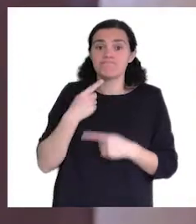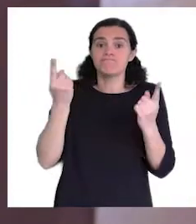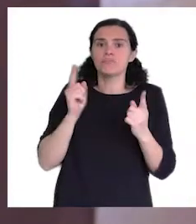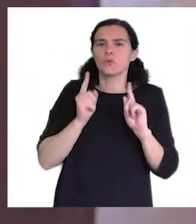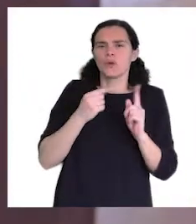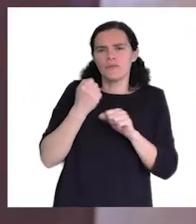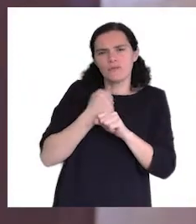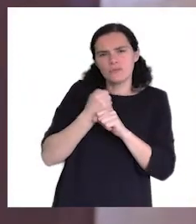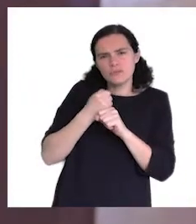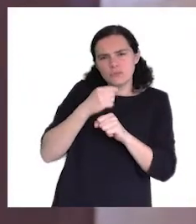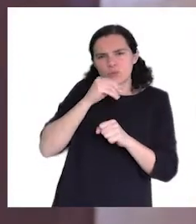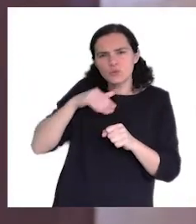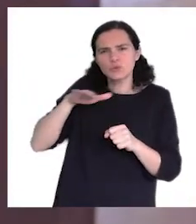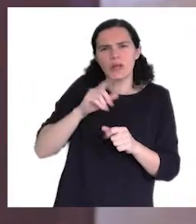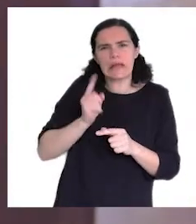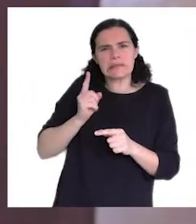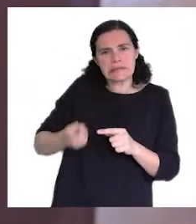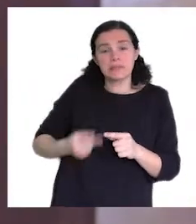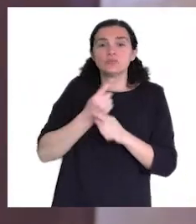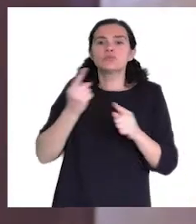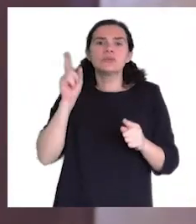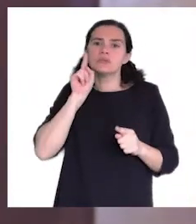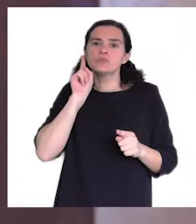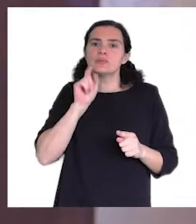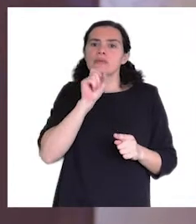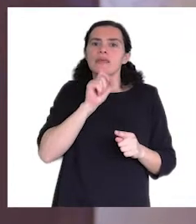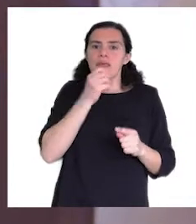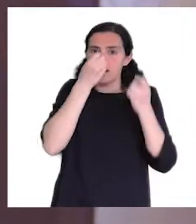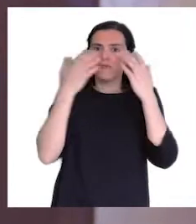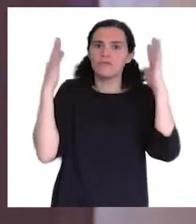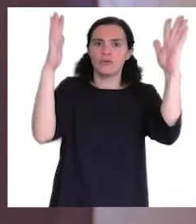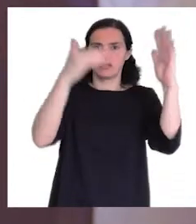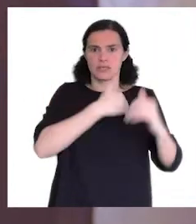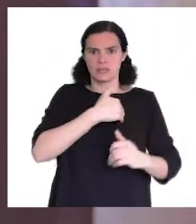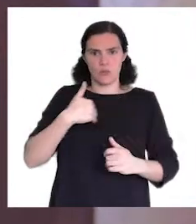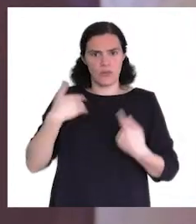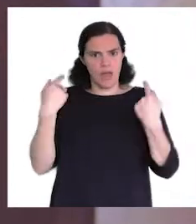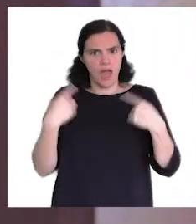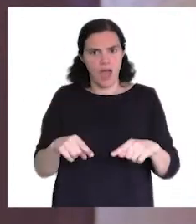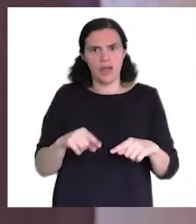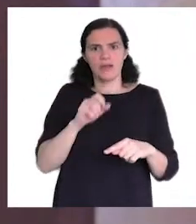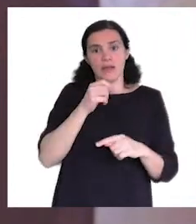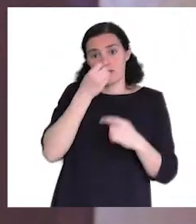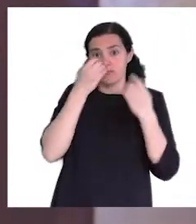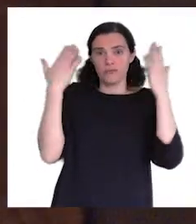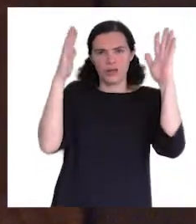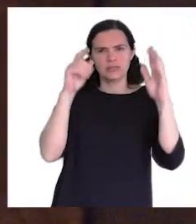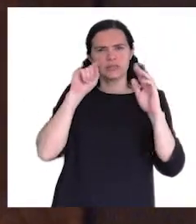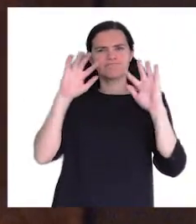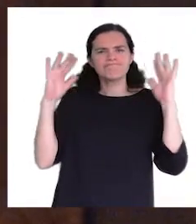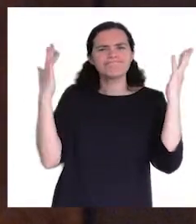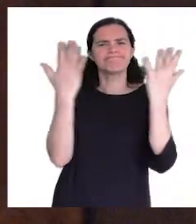nos mostra a funcionalidade do solo. Porquê que o solo é tão importante para o estabelecimento de uma floresta saudável e de uma floresta que